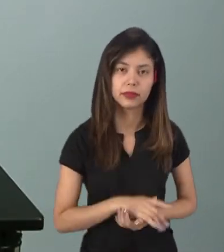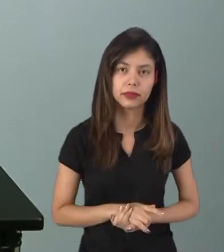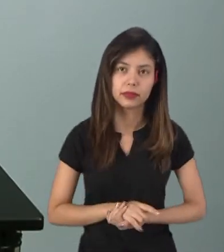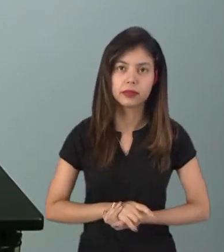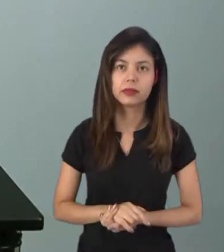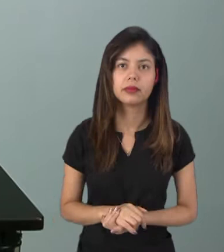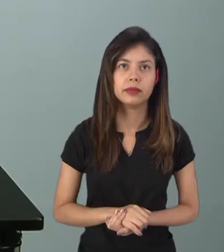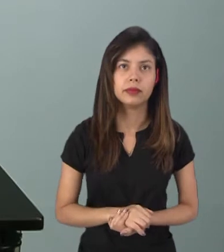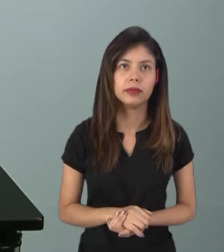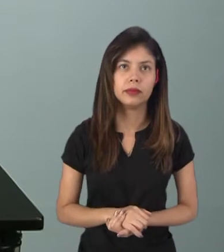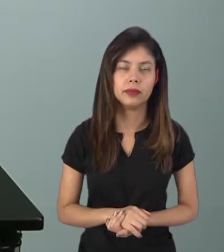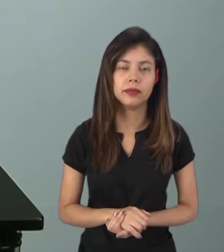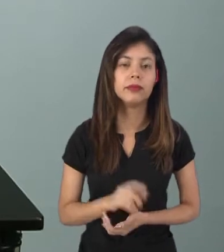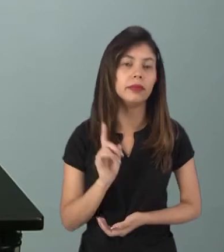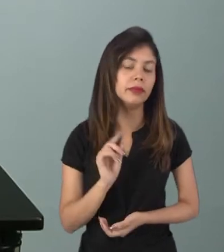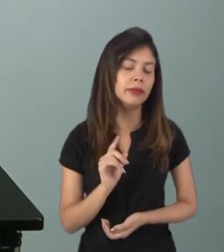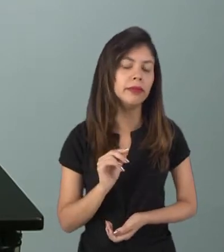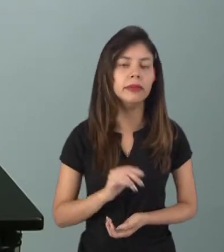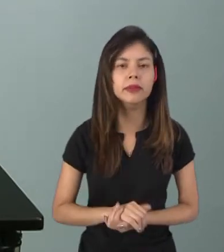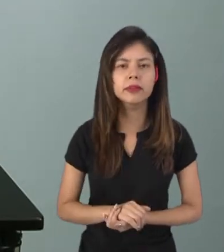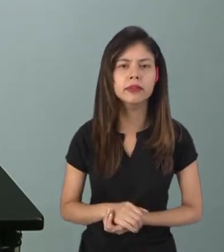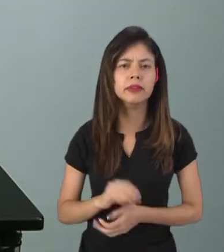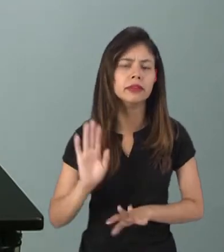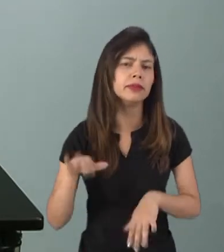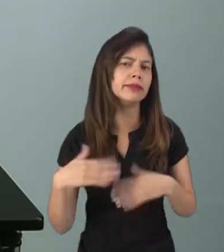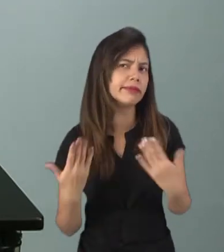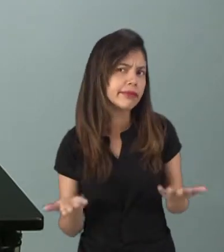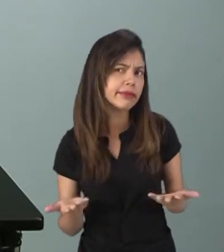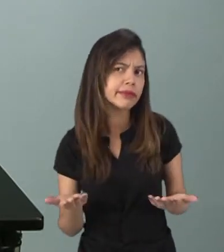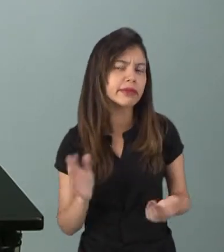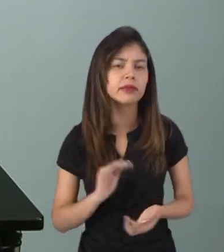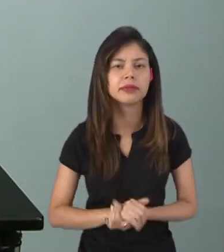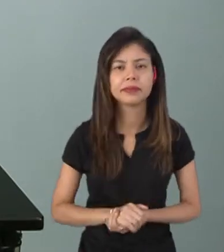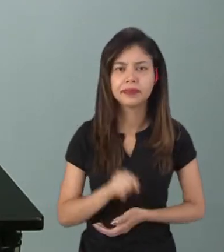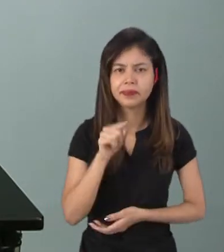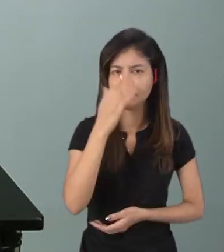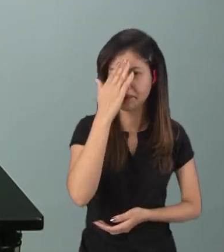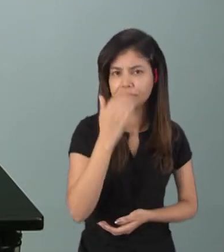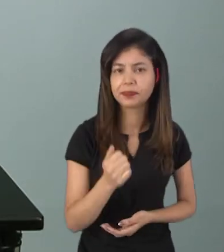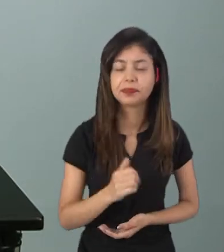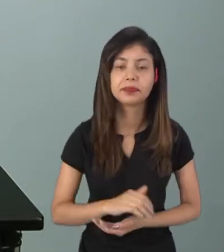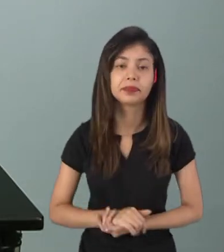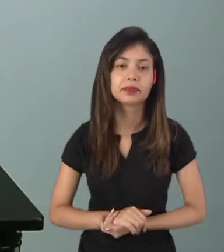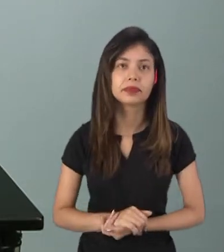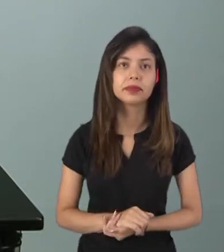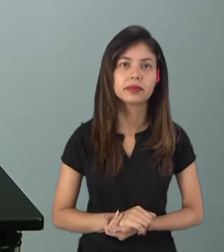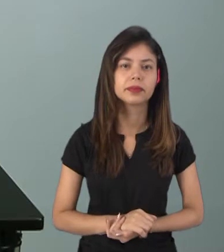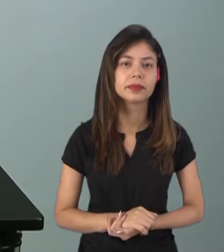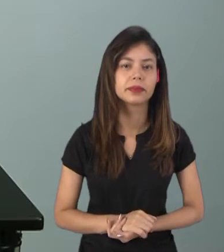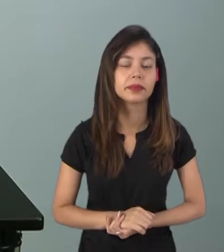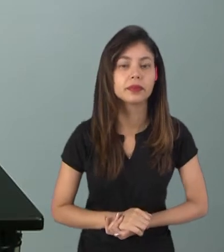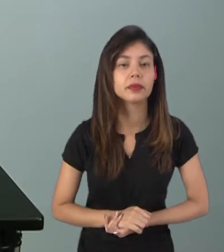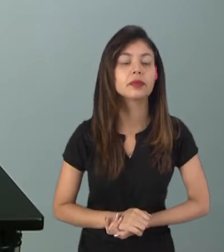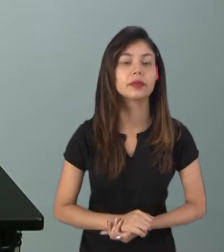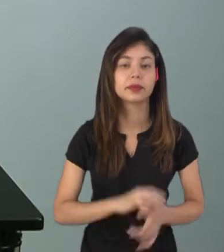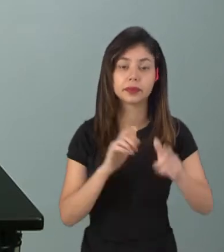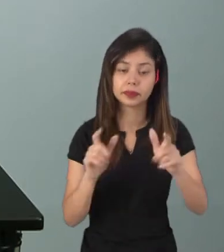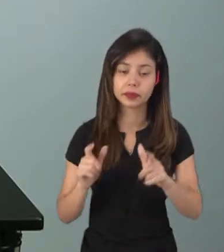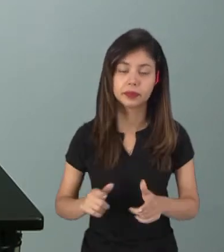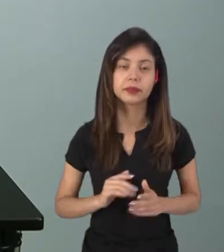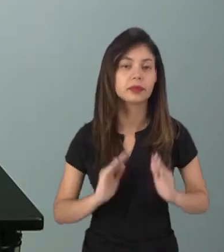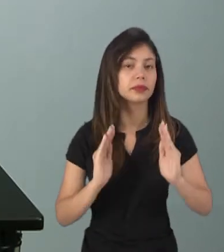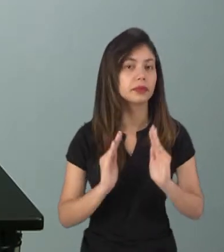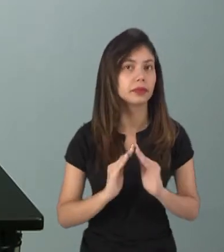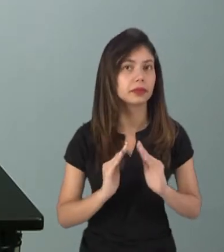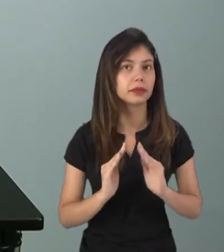a cidade. Isso mesmo. Que espaços são esses? Vocês sabem? São os